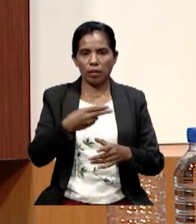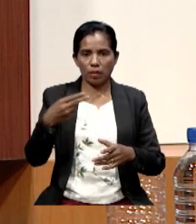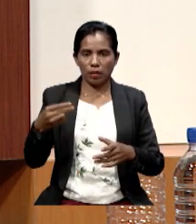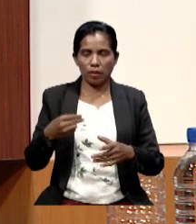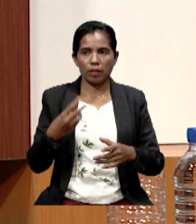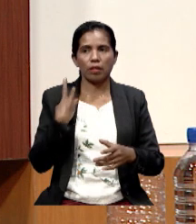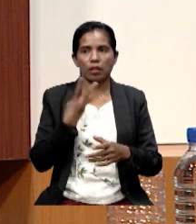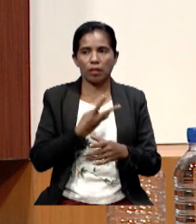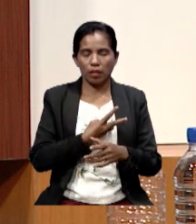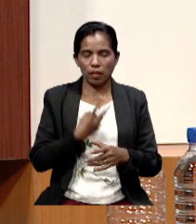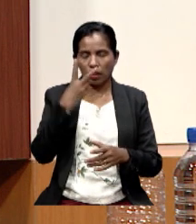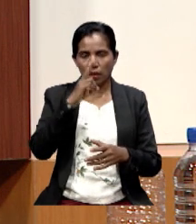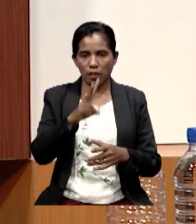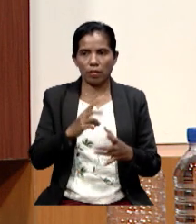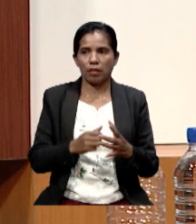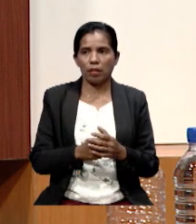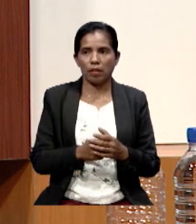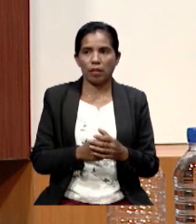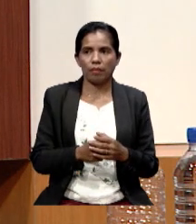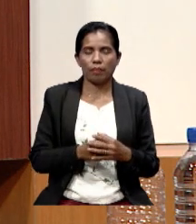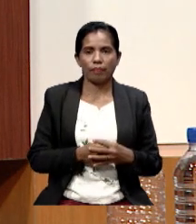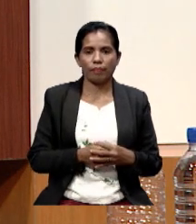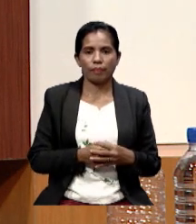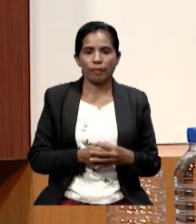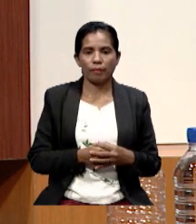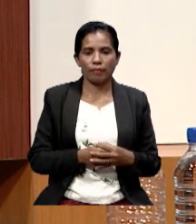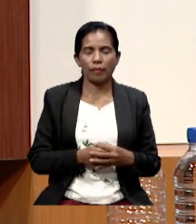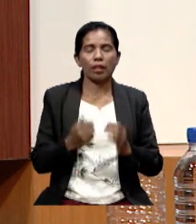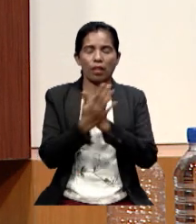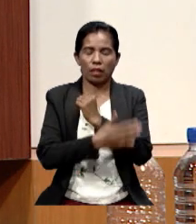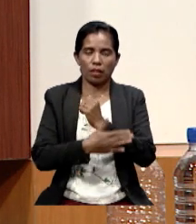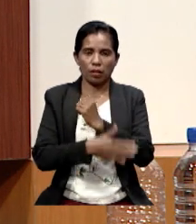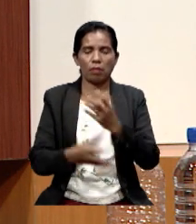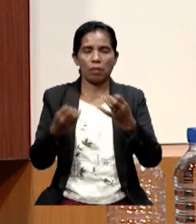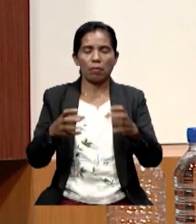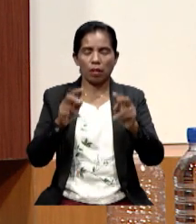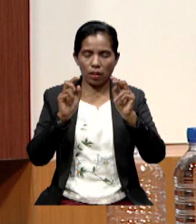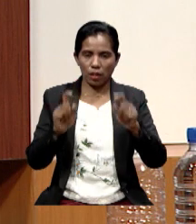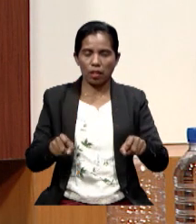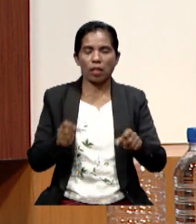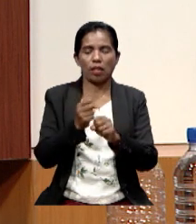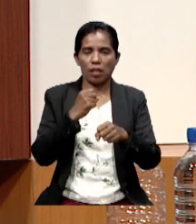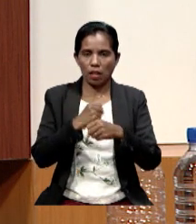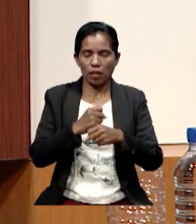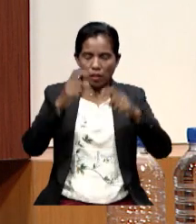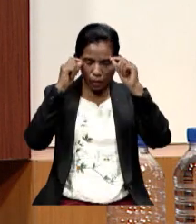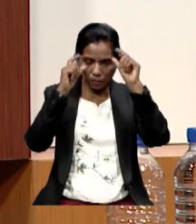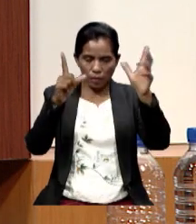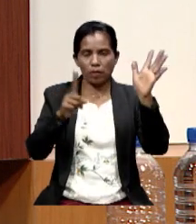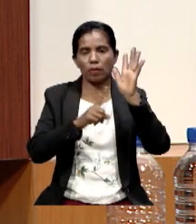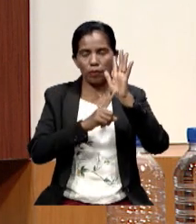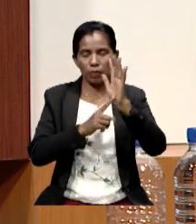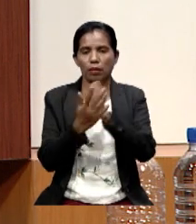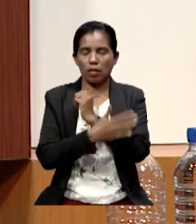António Nubianco, declaração, Bainhir Tamba, Tau, e